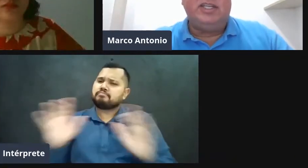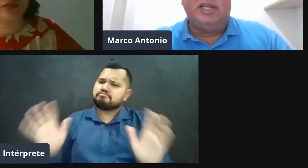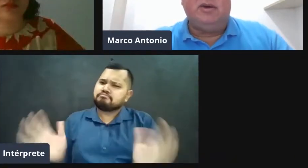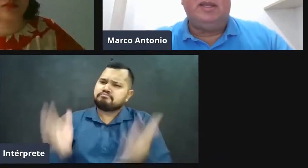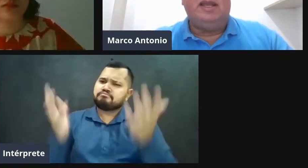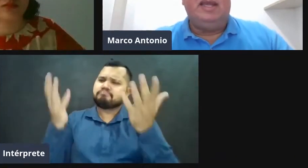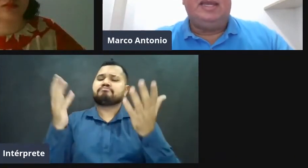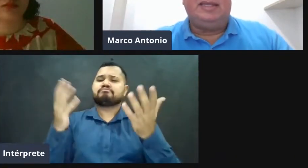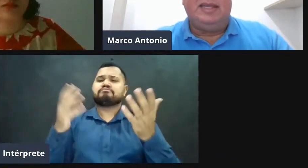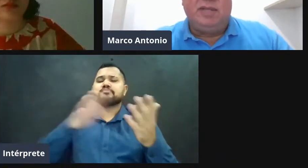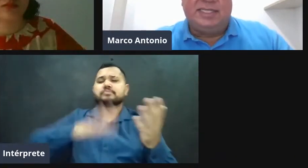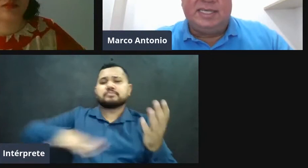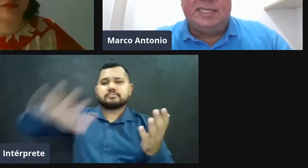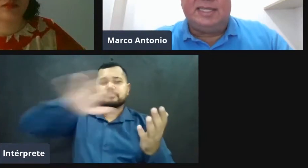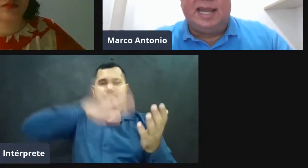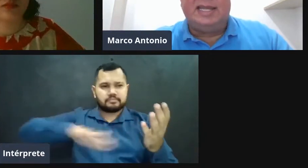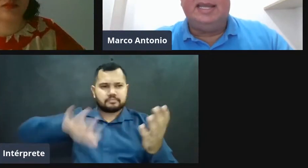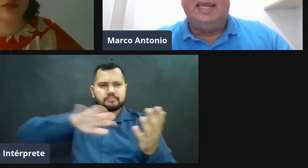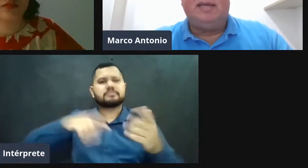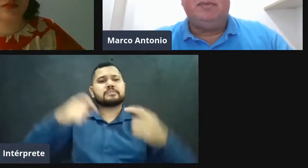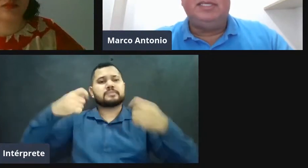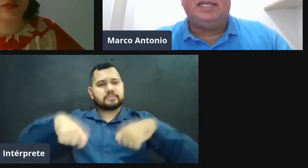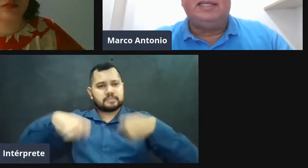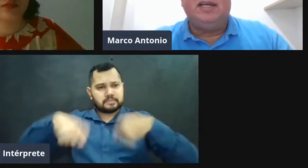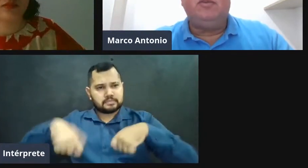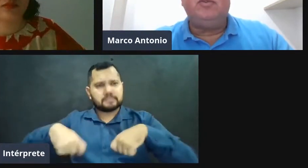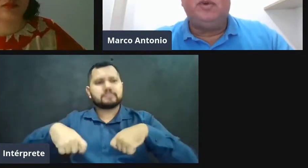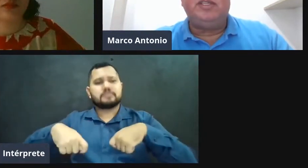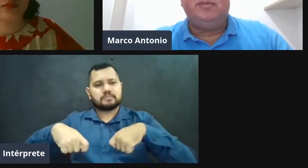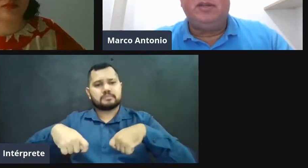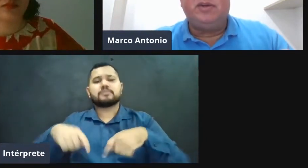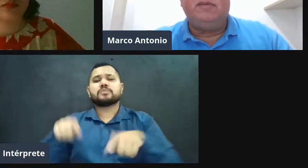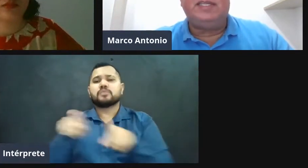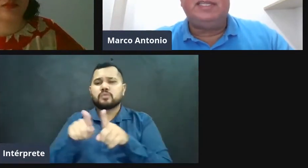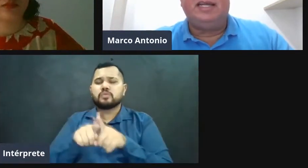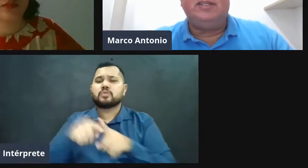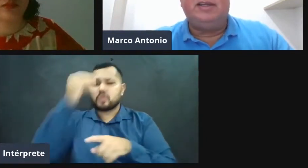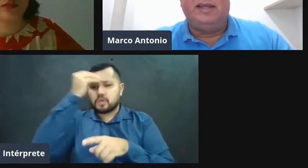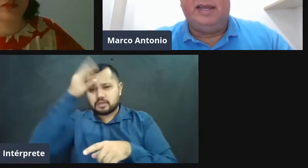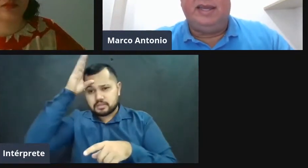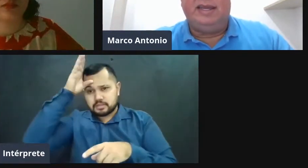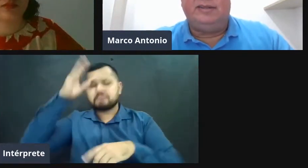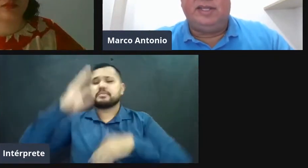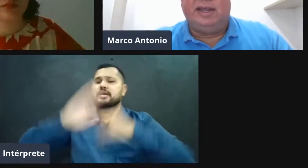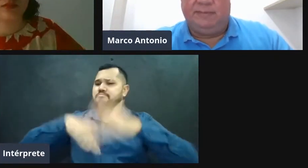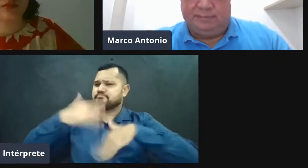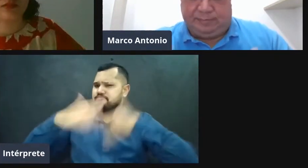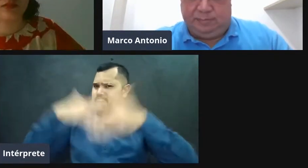da nossa região, que é tão necessitada e que precisa tanto dos conhecimentos que a universidade